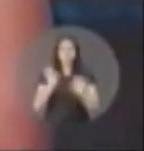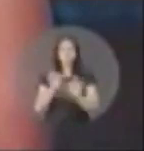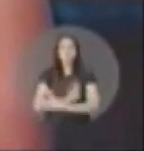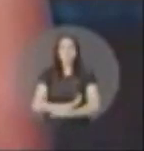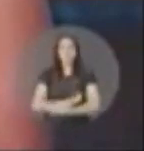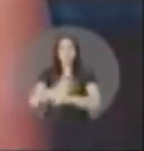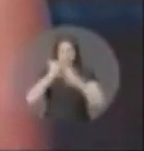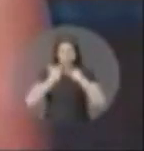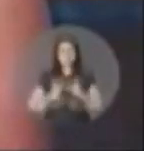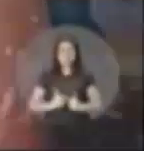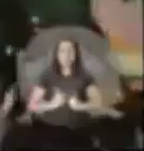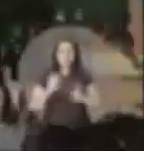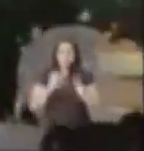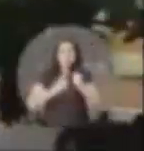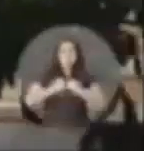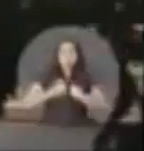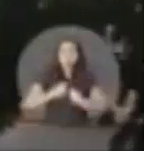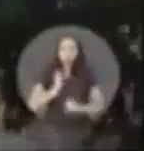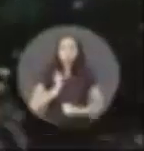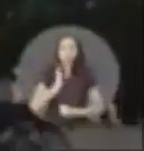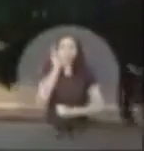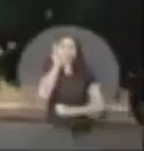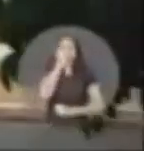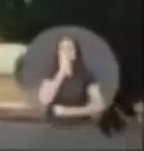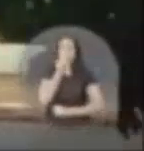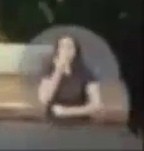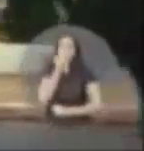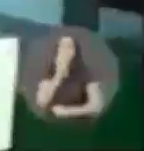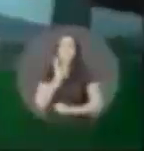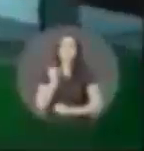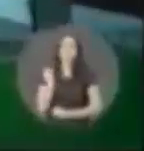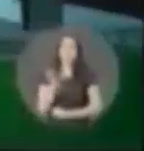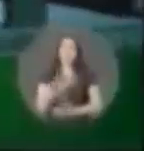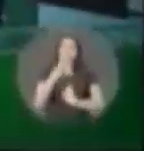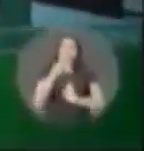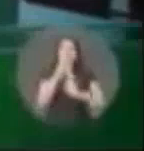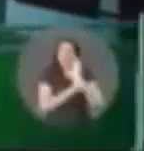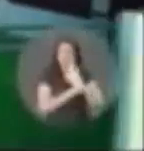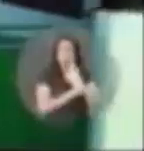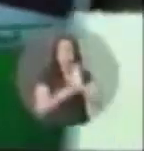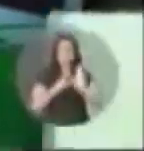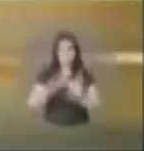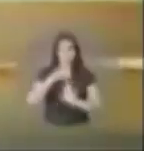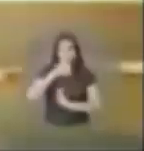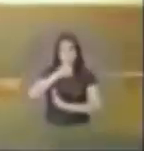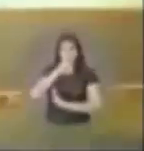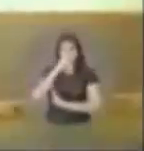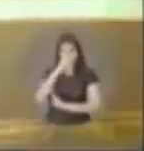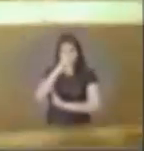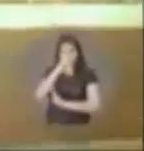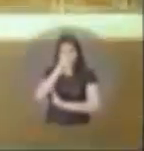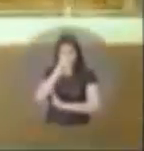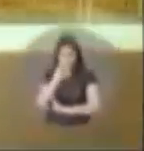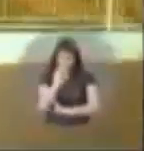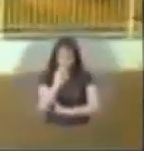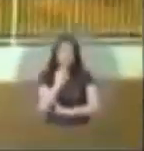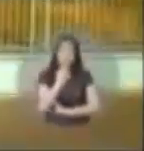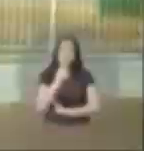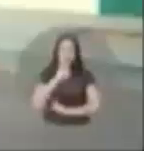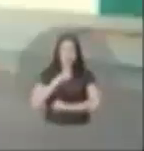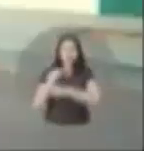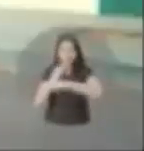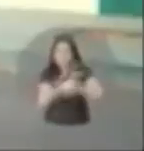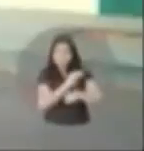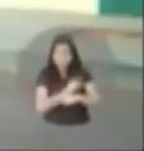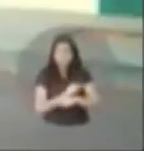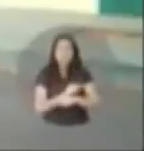banho, jantado. Esse programa funciona nos CMEs. Também vai funcionar no SEIC, Centro de Educação Infantil Cuiabano.